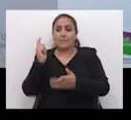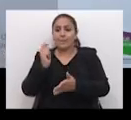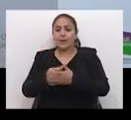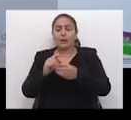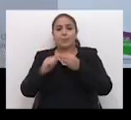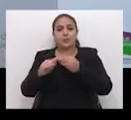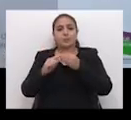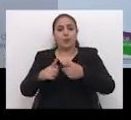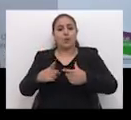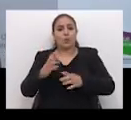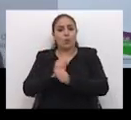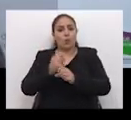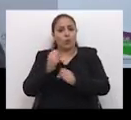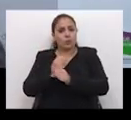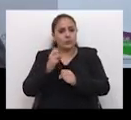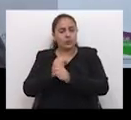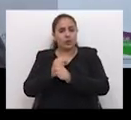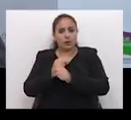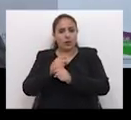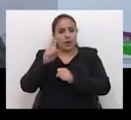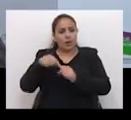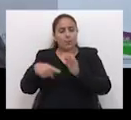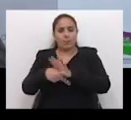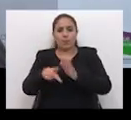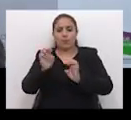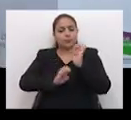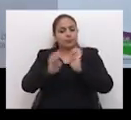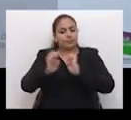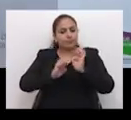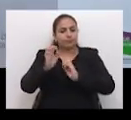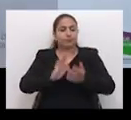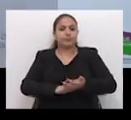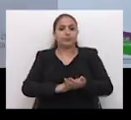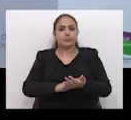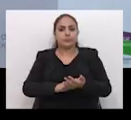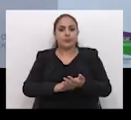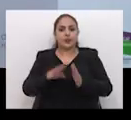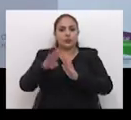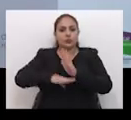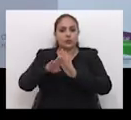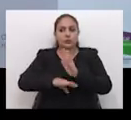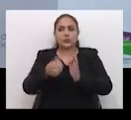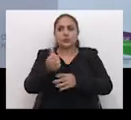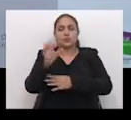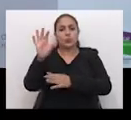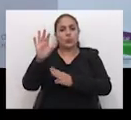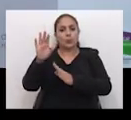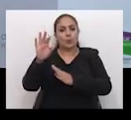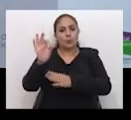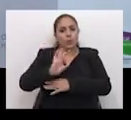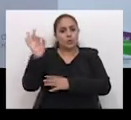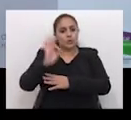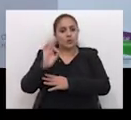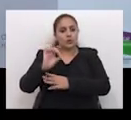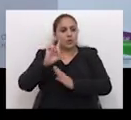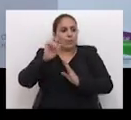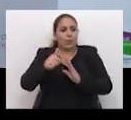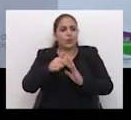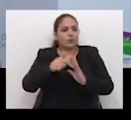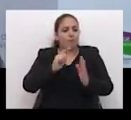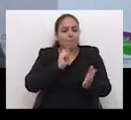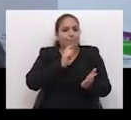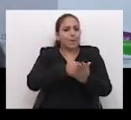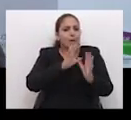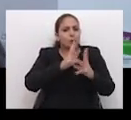conta do transporte público é o empresário, que desconta 6% do trabalhador e o restante ele